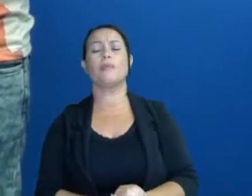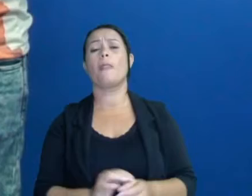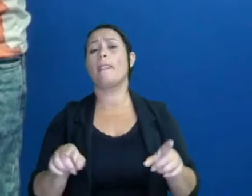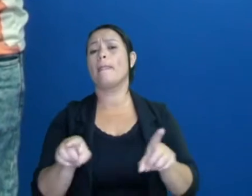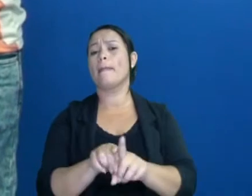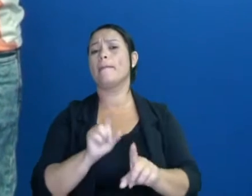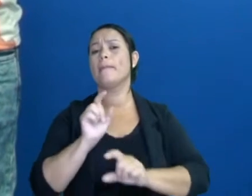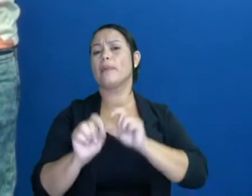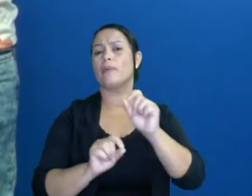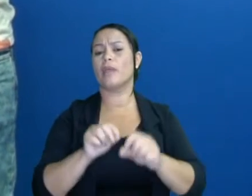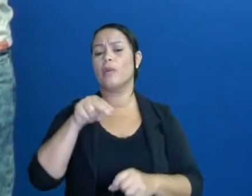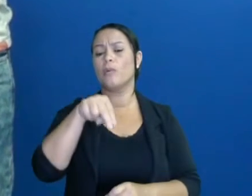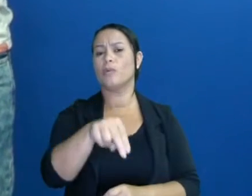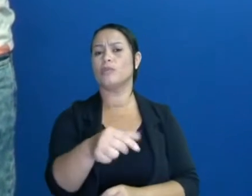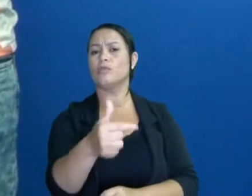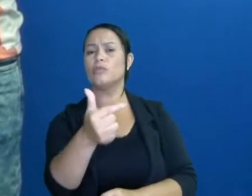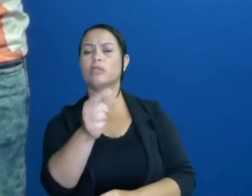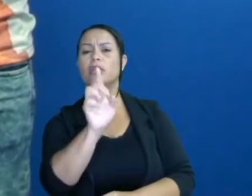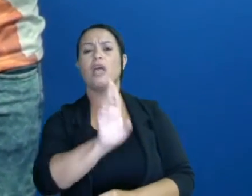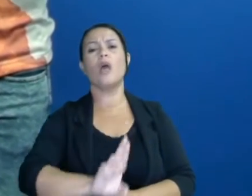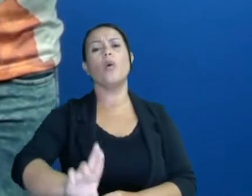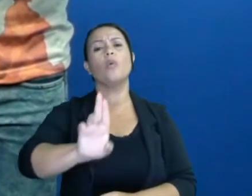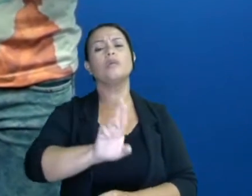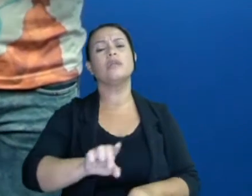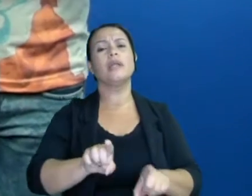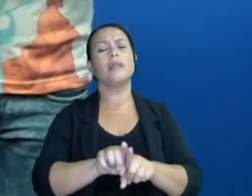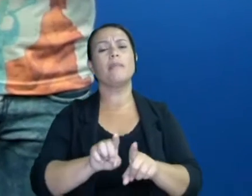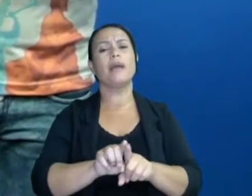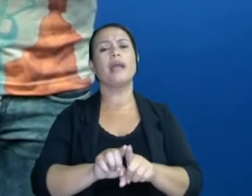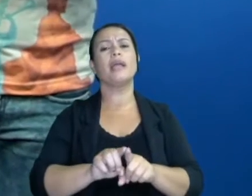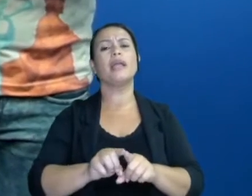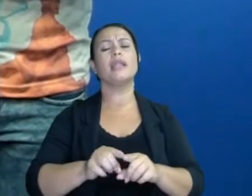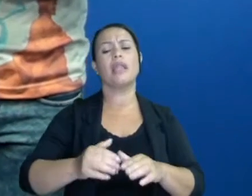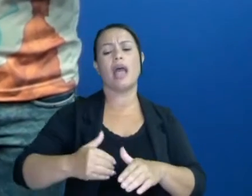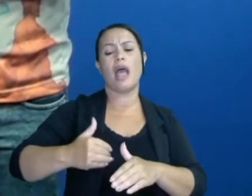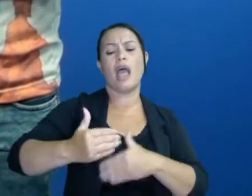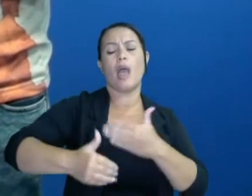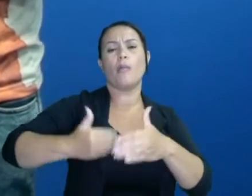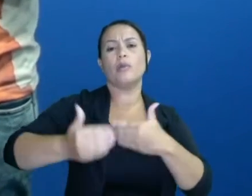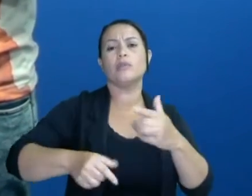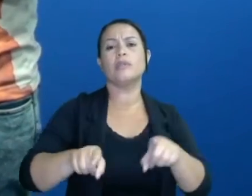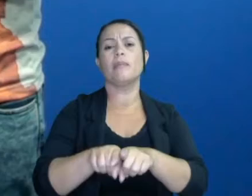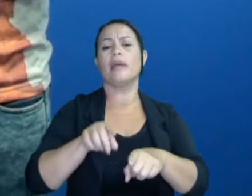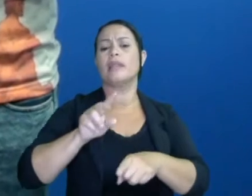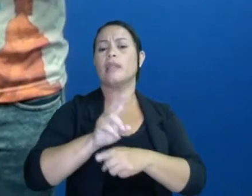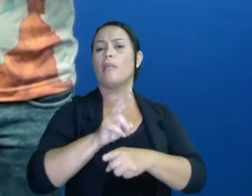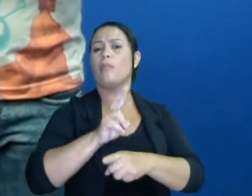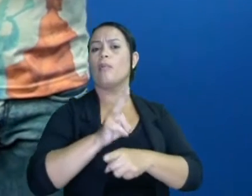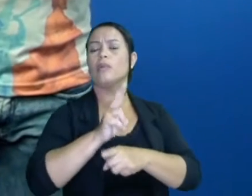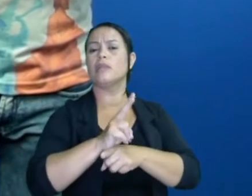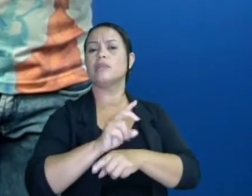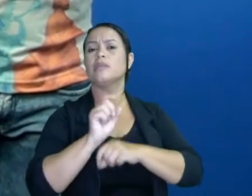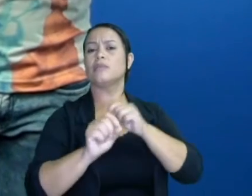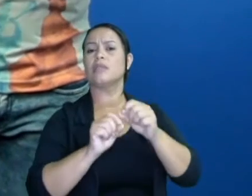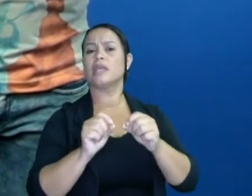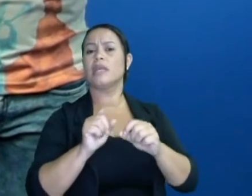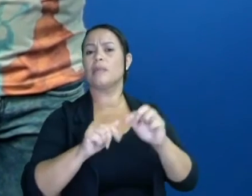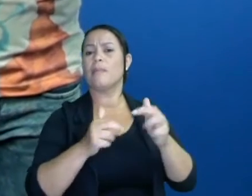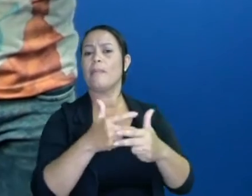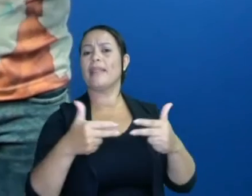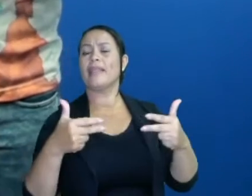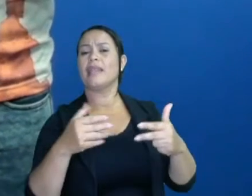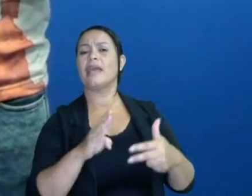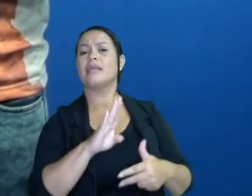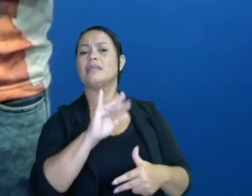Além disso, o nitrogênio também é utilizado na reprodução animal e na conservação de materiais